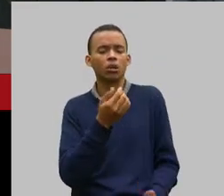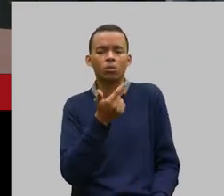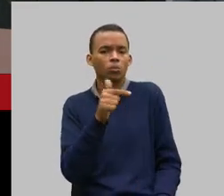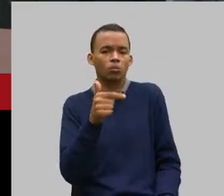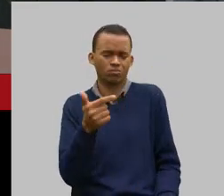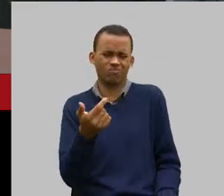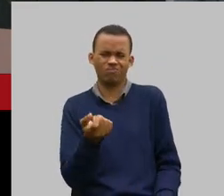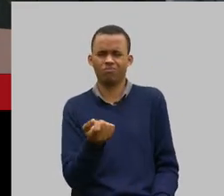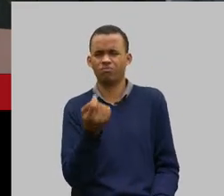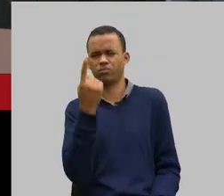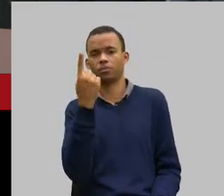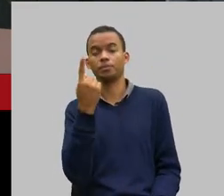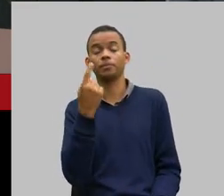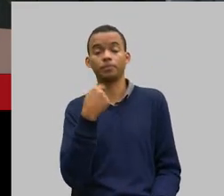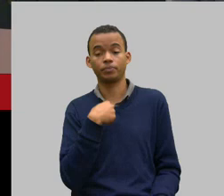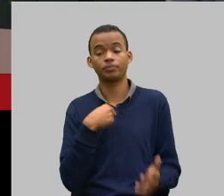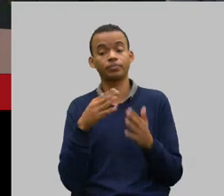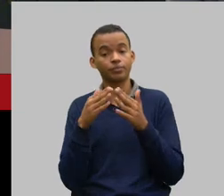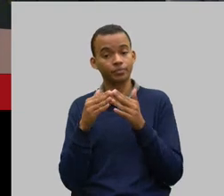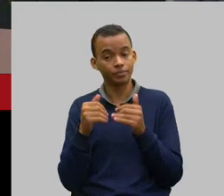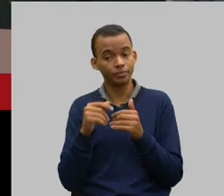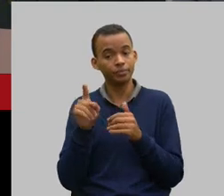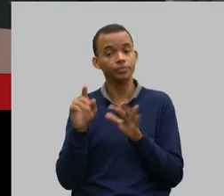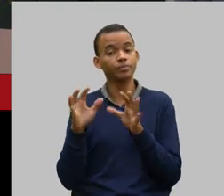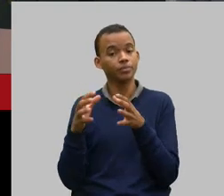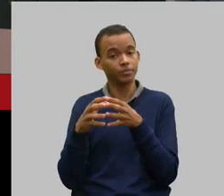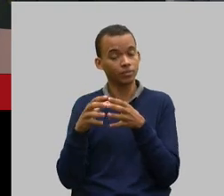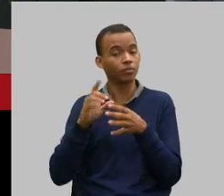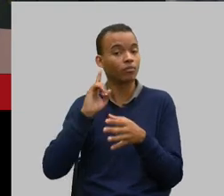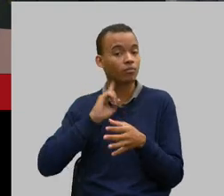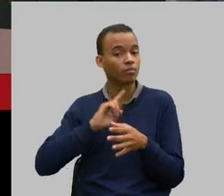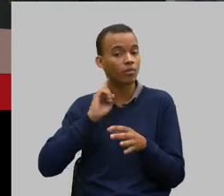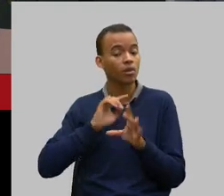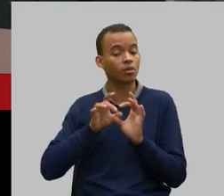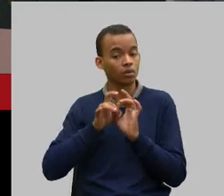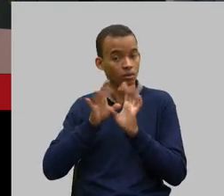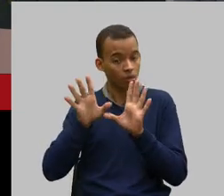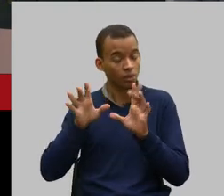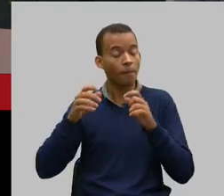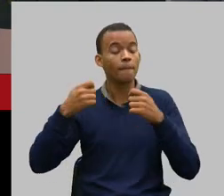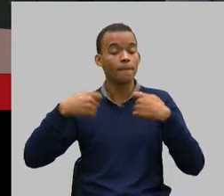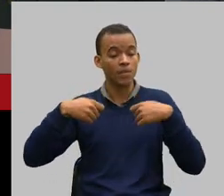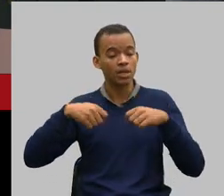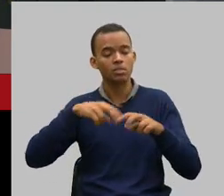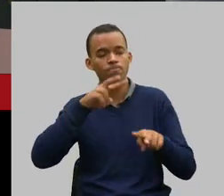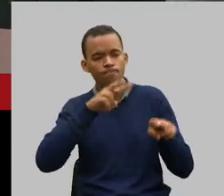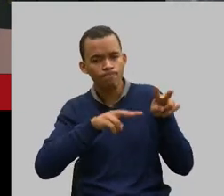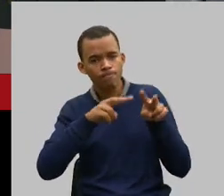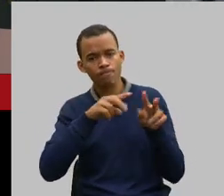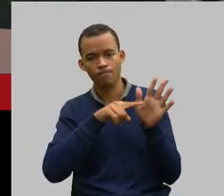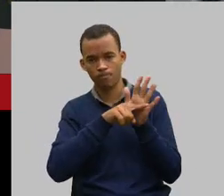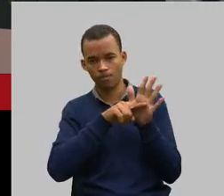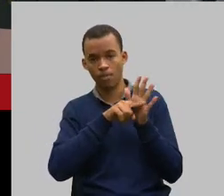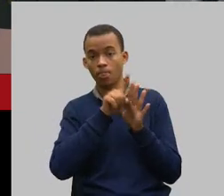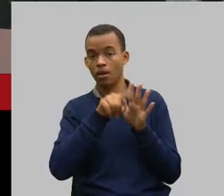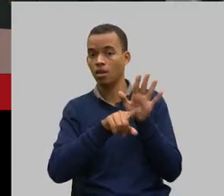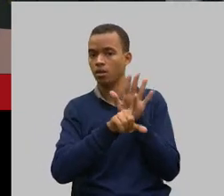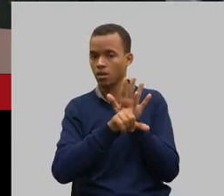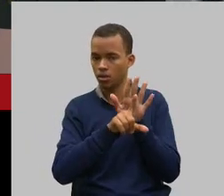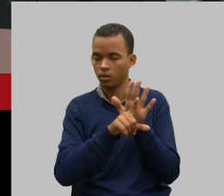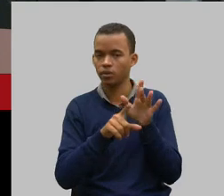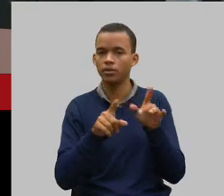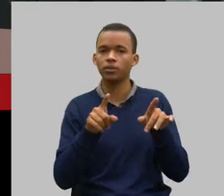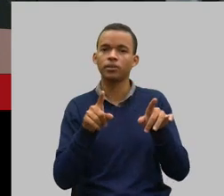pedir minha equipe do Minas livre para analisar essa Norma e a nossa relação com a secretaria